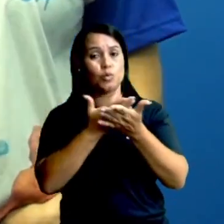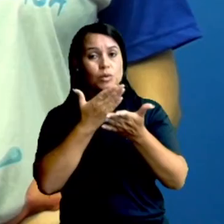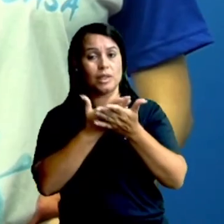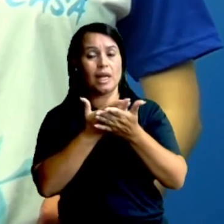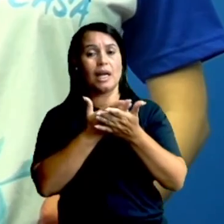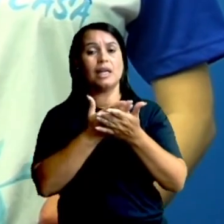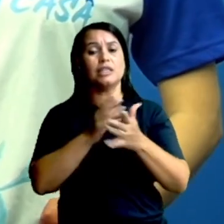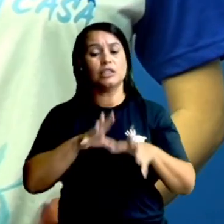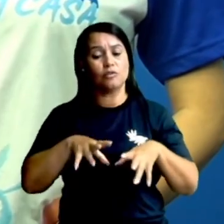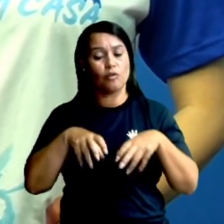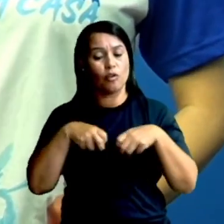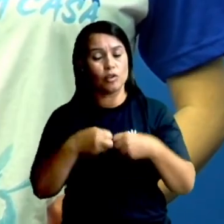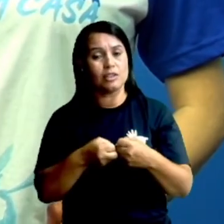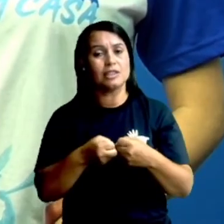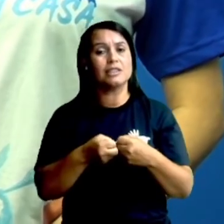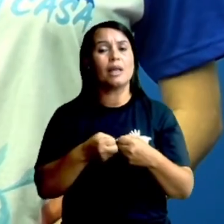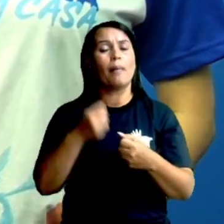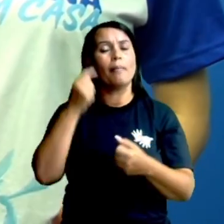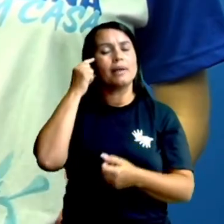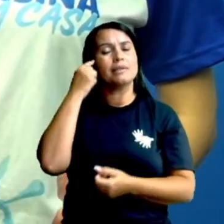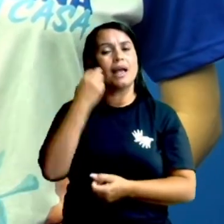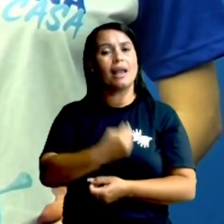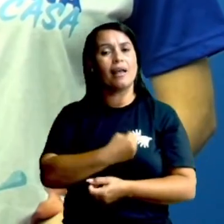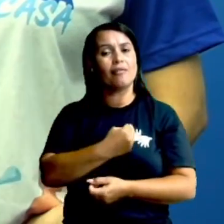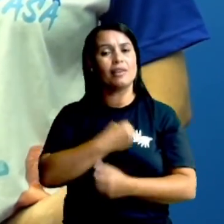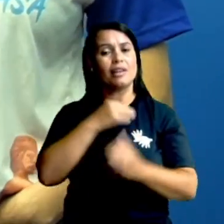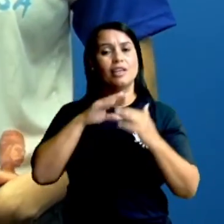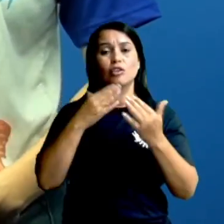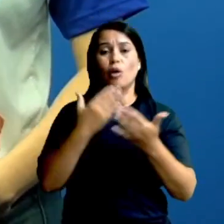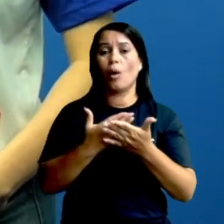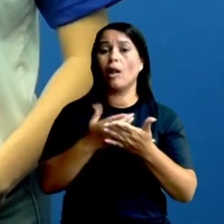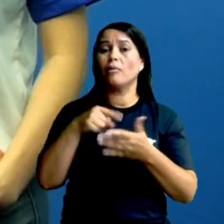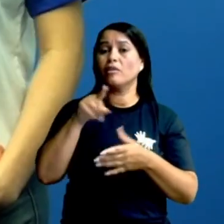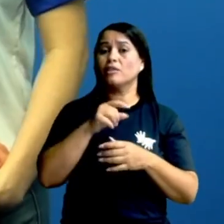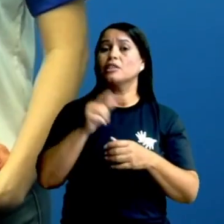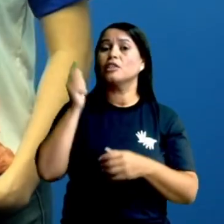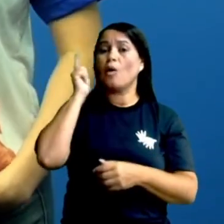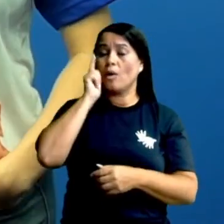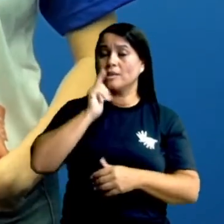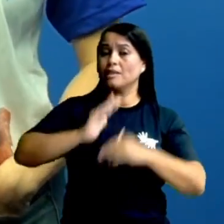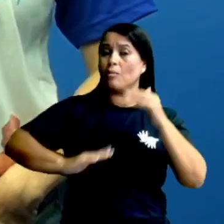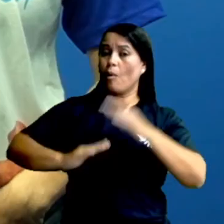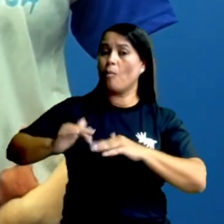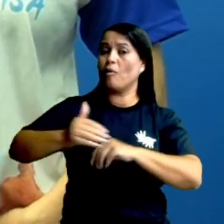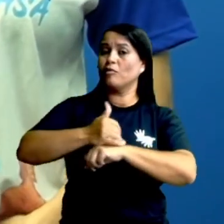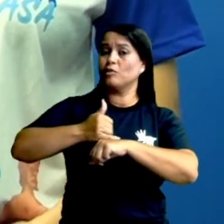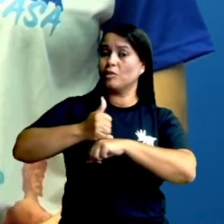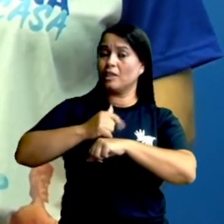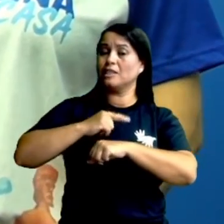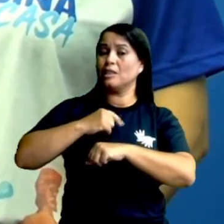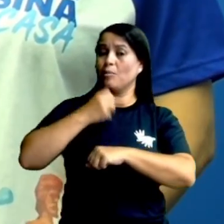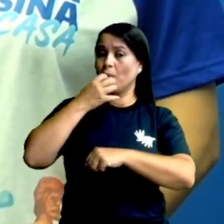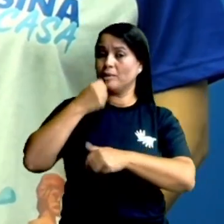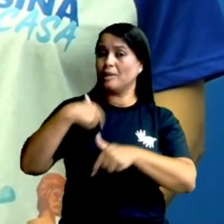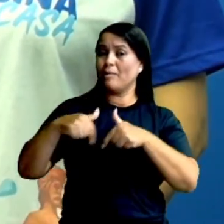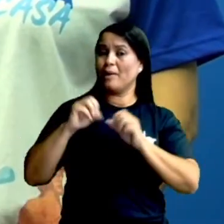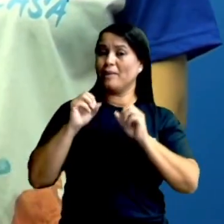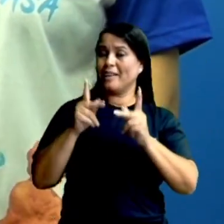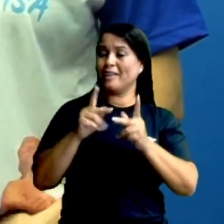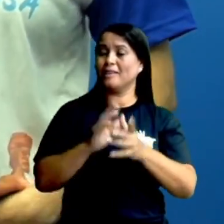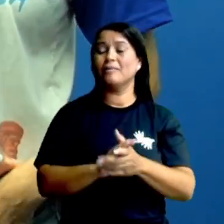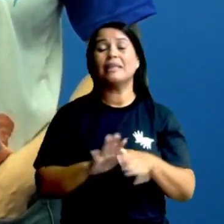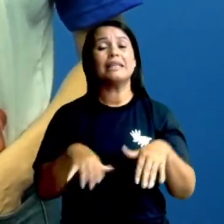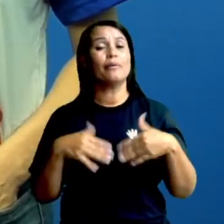de se dedicar à vida de vocês na escola para que sejam bons profissionais e tenham bons empregos,